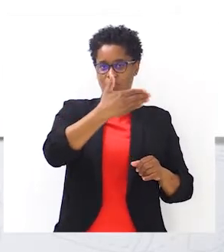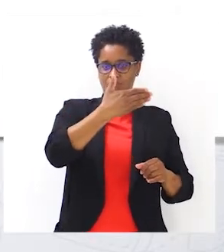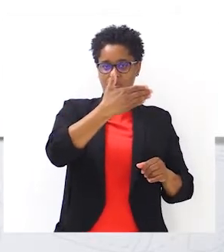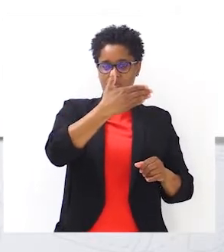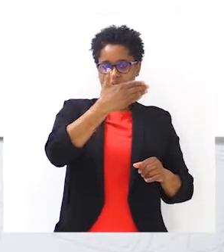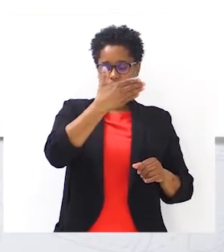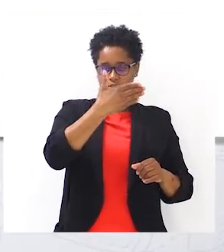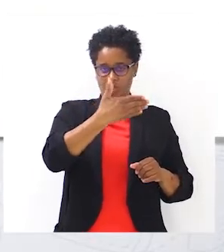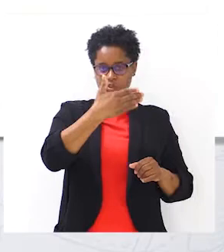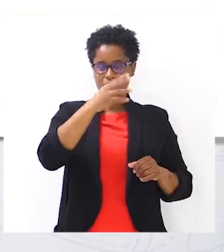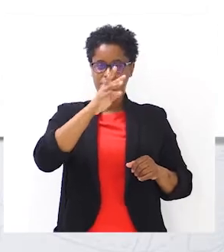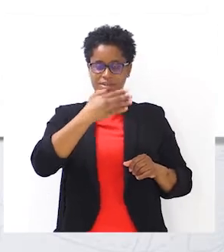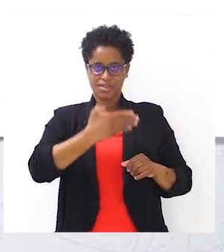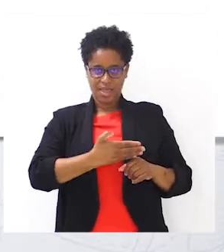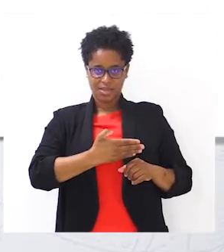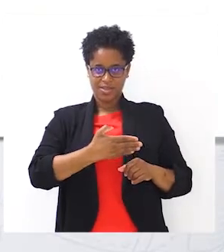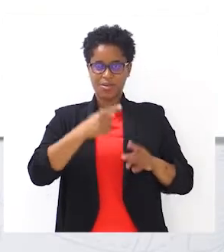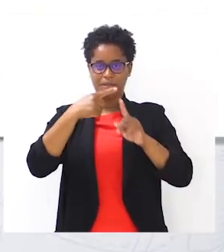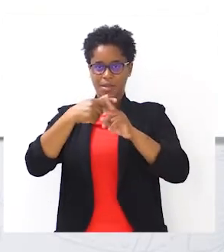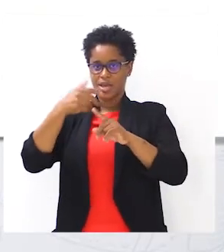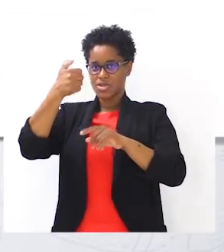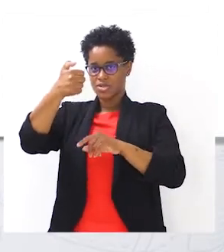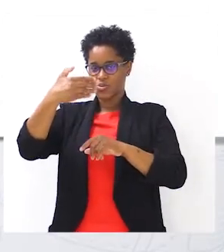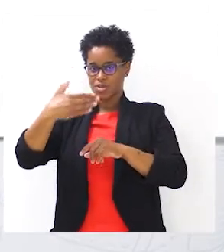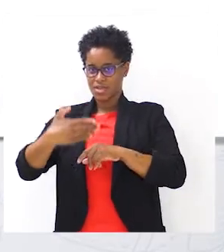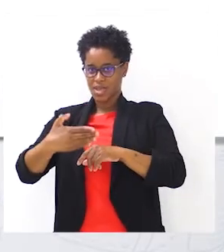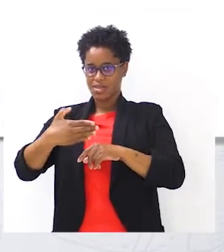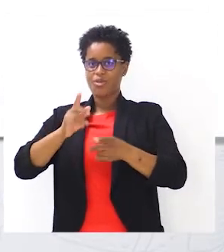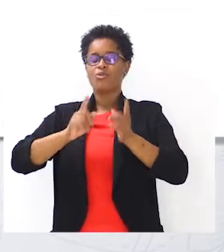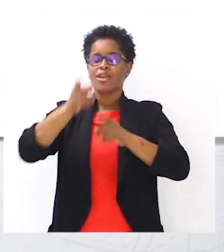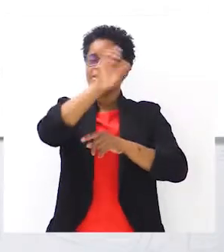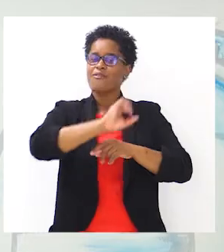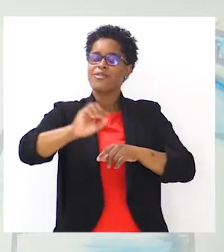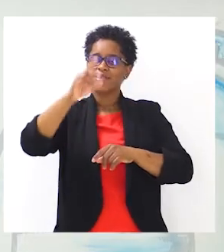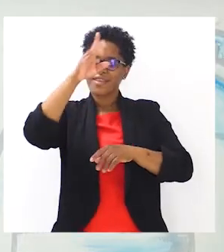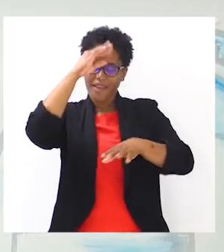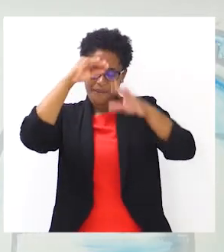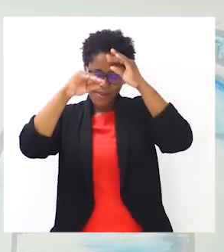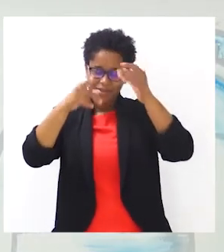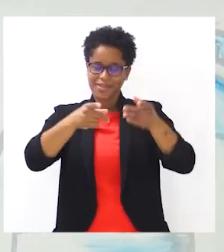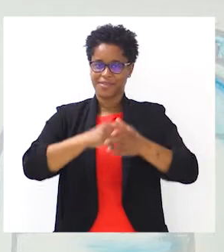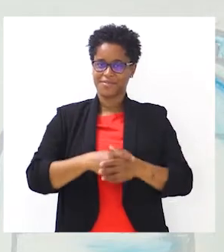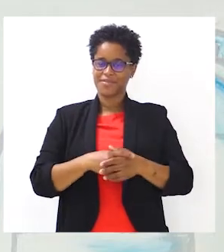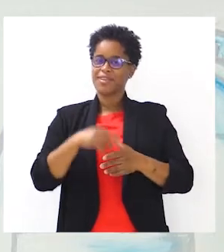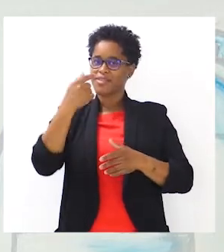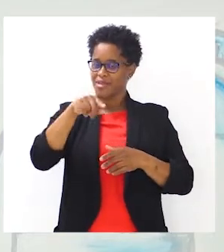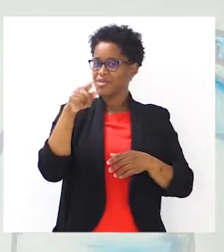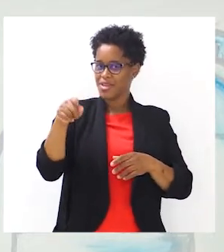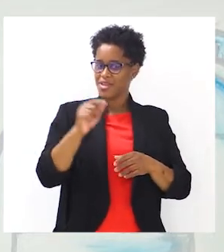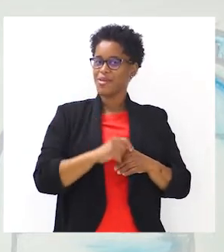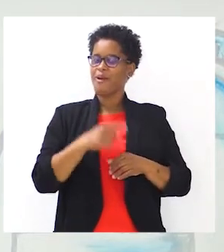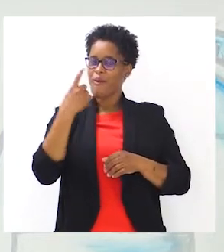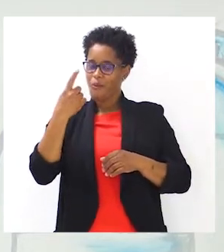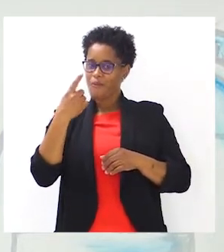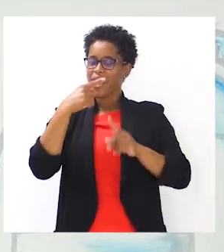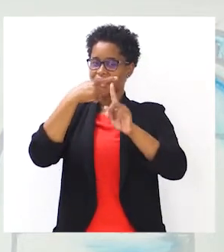1/7 mais 5/7. O que é que aprenderam? Temos aqui uma adição